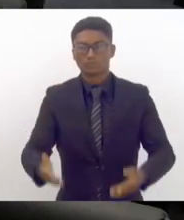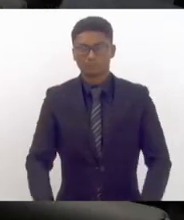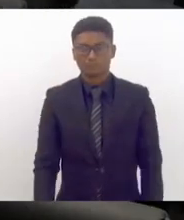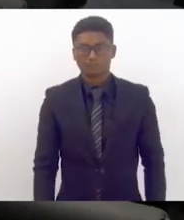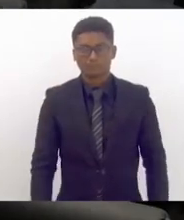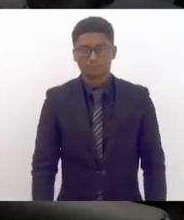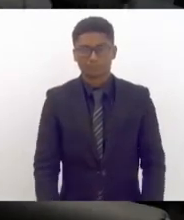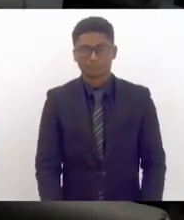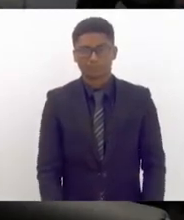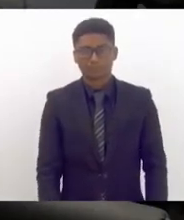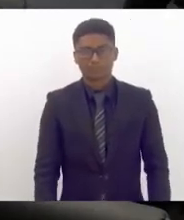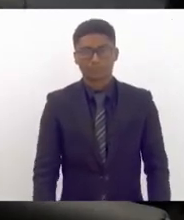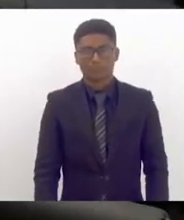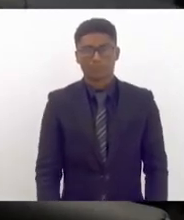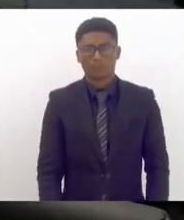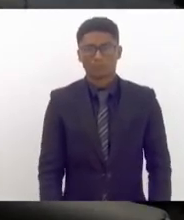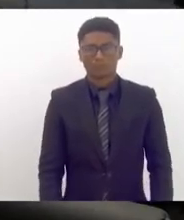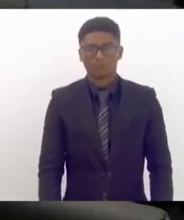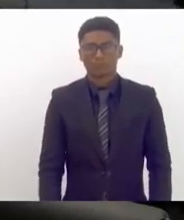Daqui.